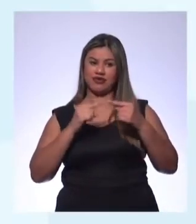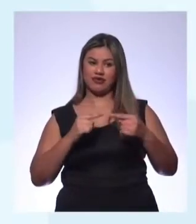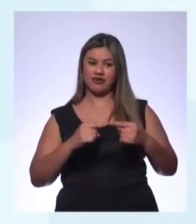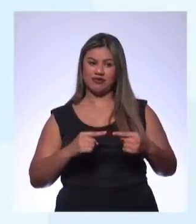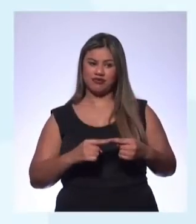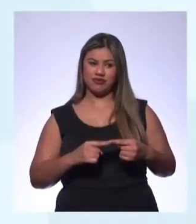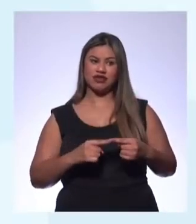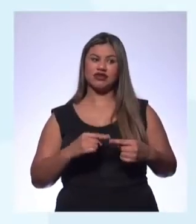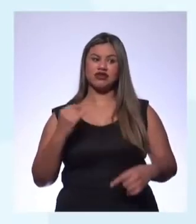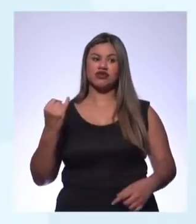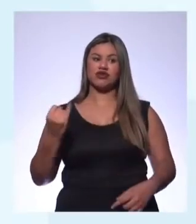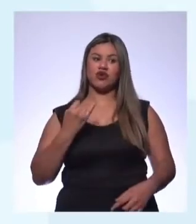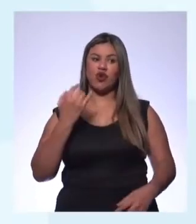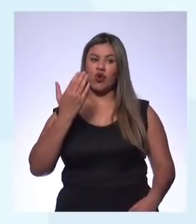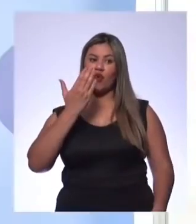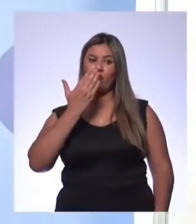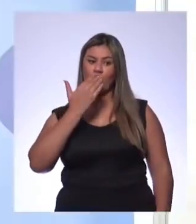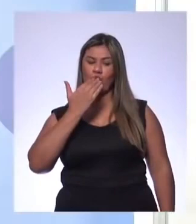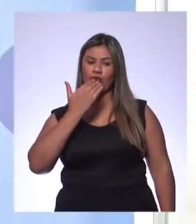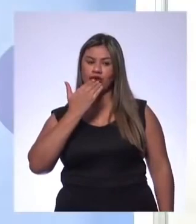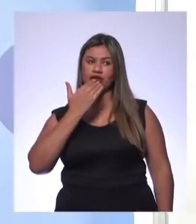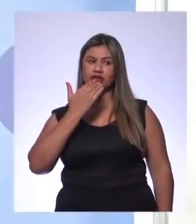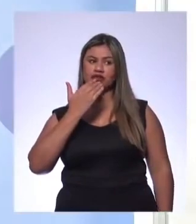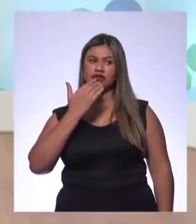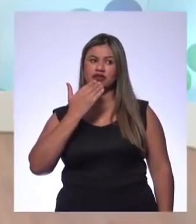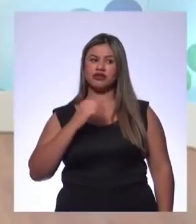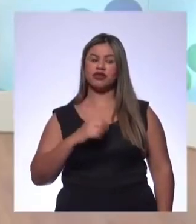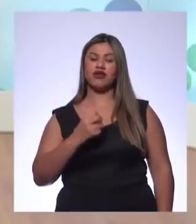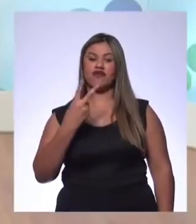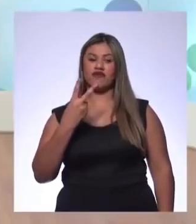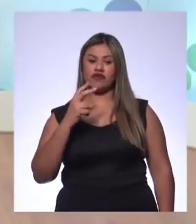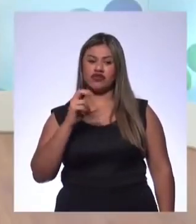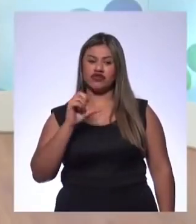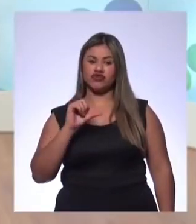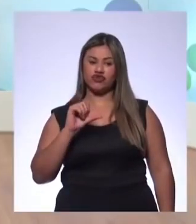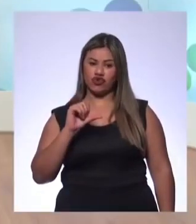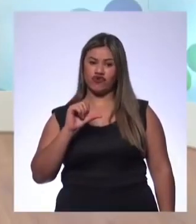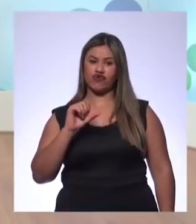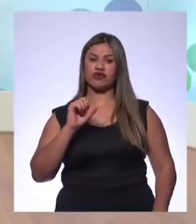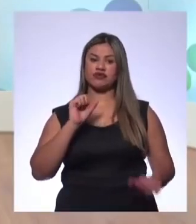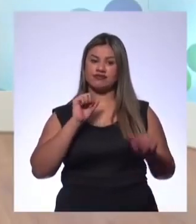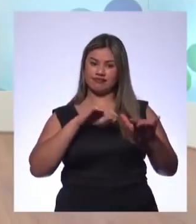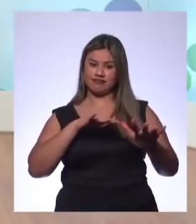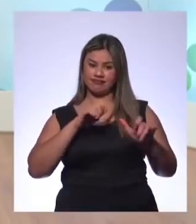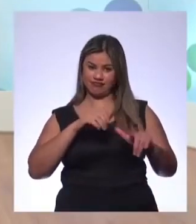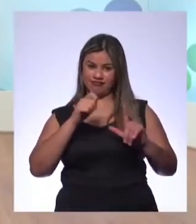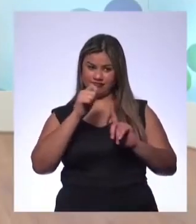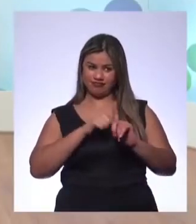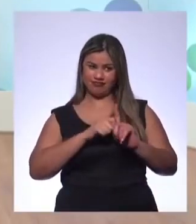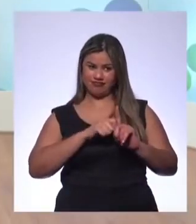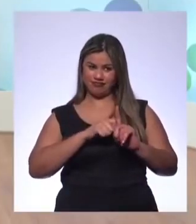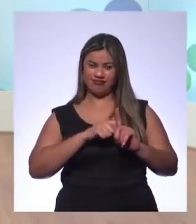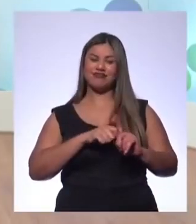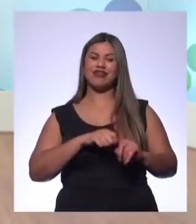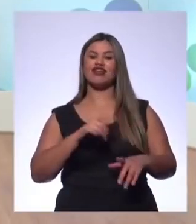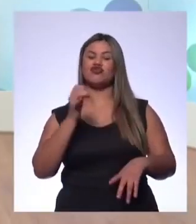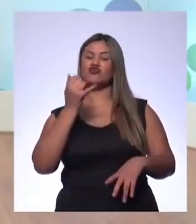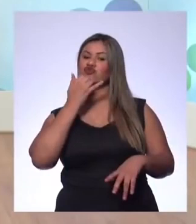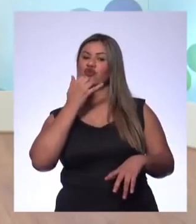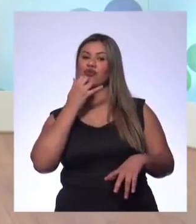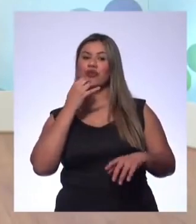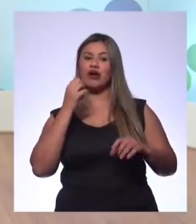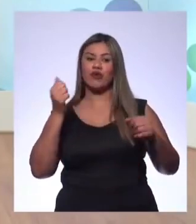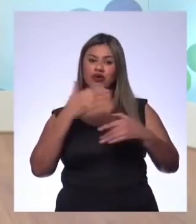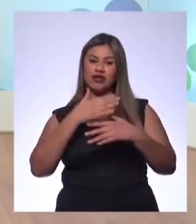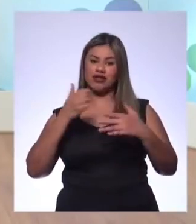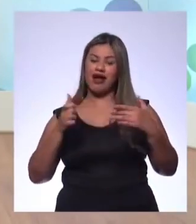pandemia. Então, esse é o objetivo da aula. Dia Tá? 29 de outubro Perdão, dia 29 de setembro. É que eu Isso. Essa escrevi correção que a errado gente lá.